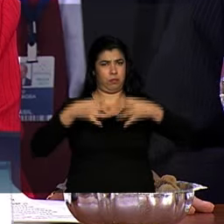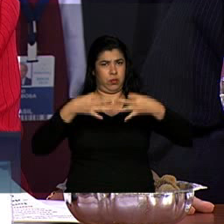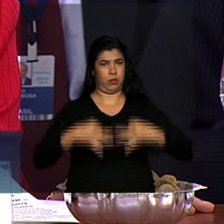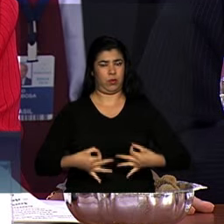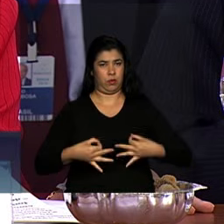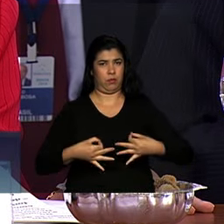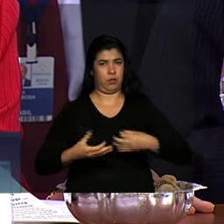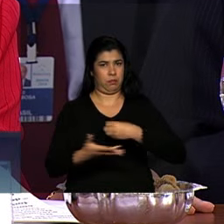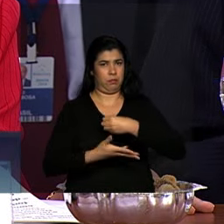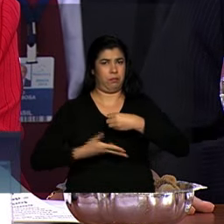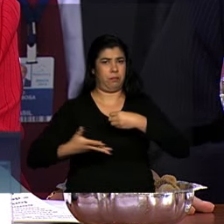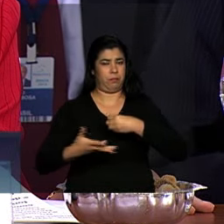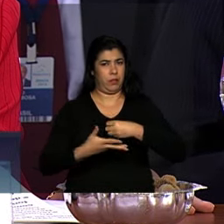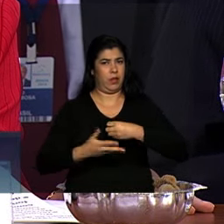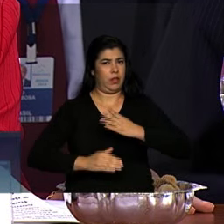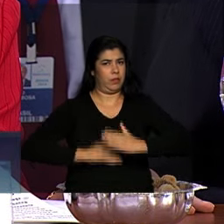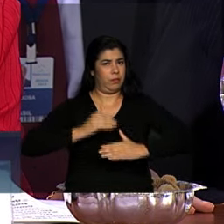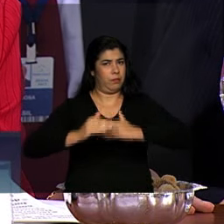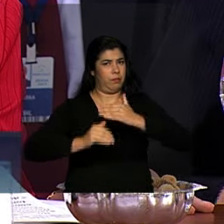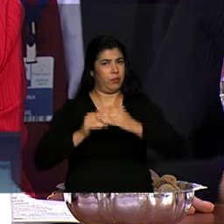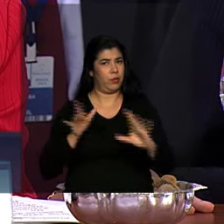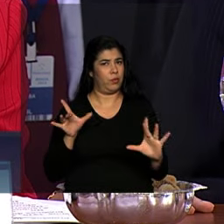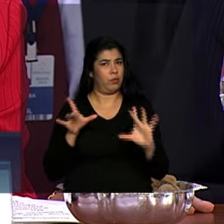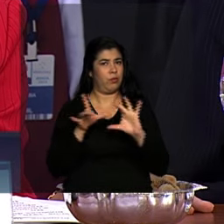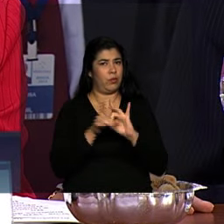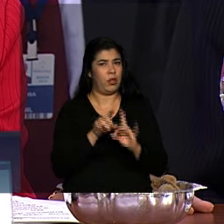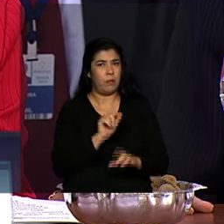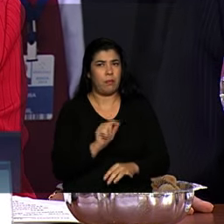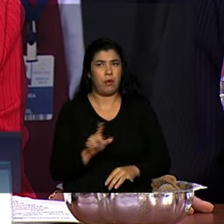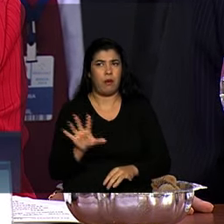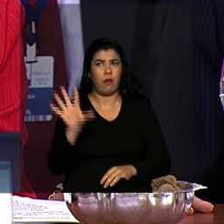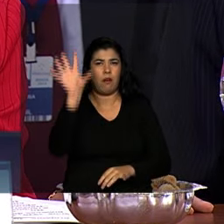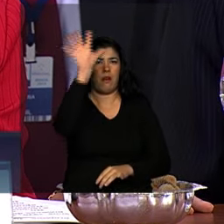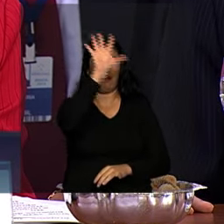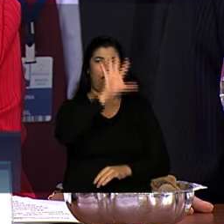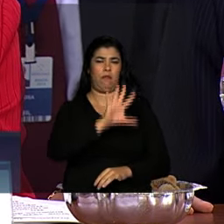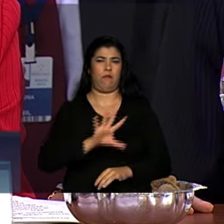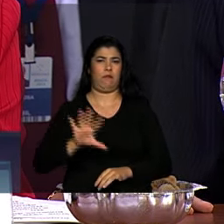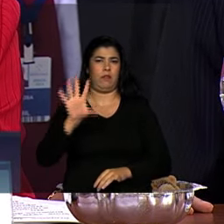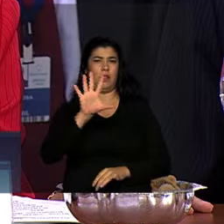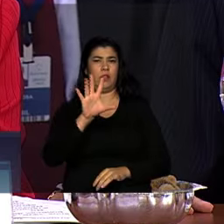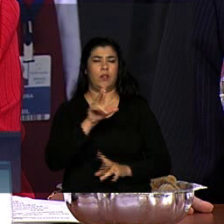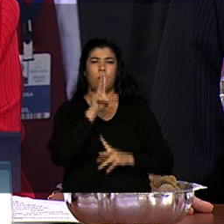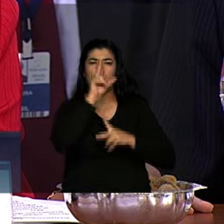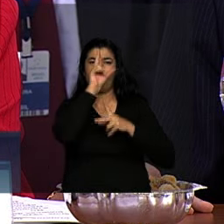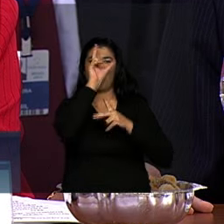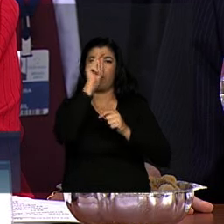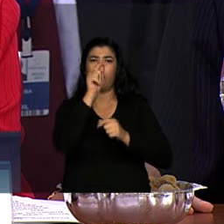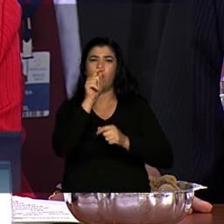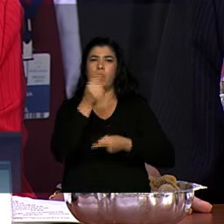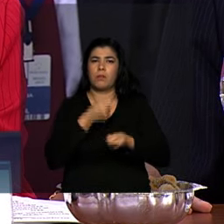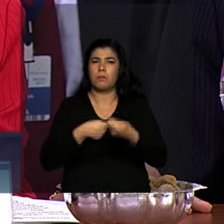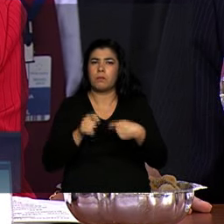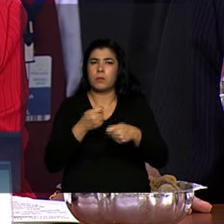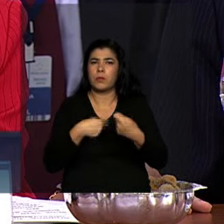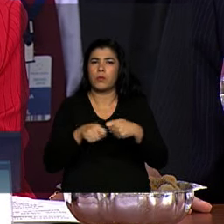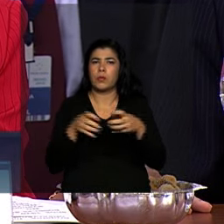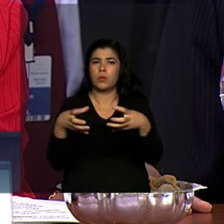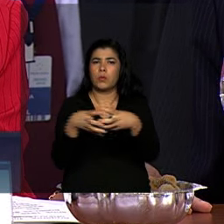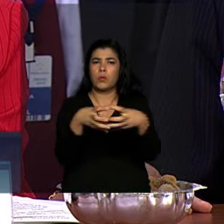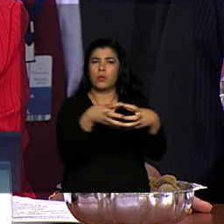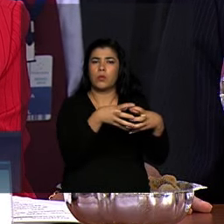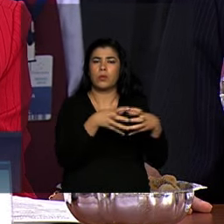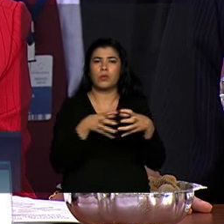de um processo de integração regional. Fortalece igualmente a negociação coletiva, a